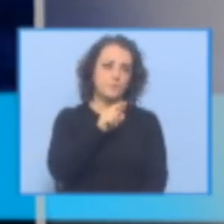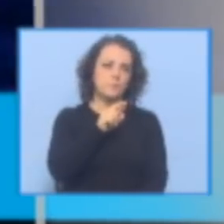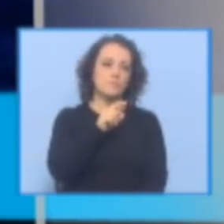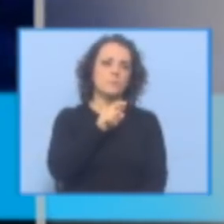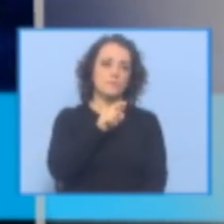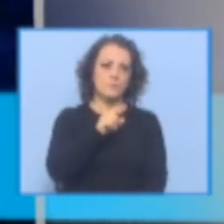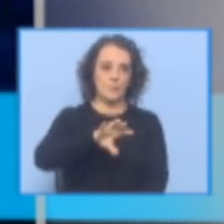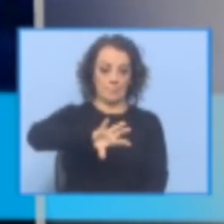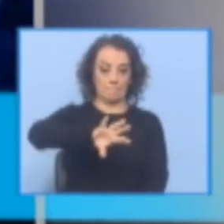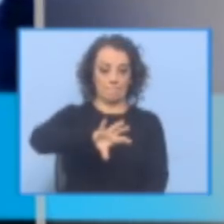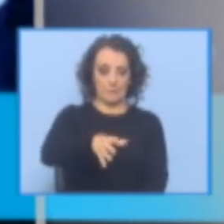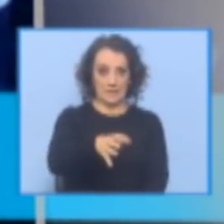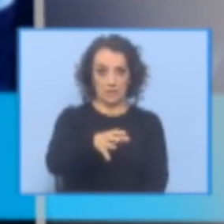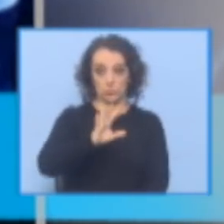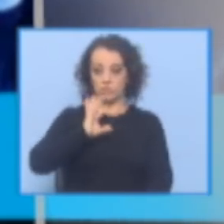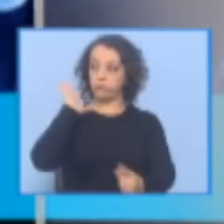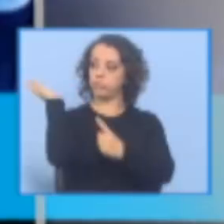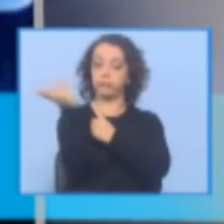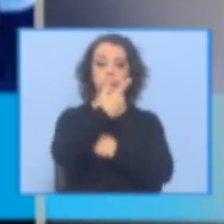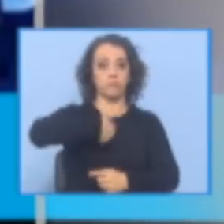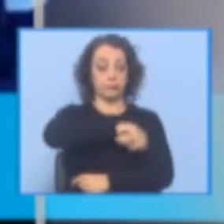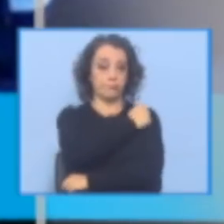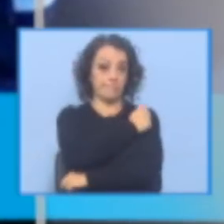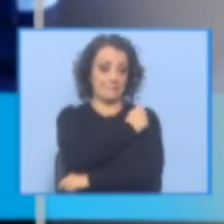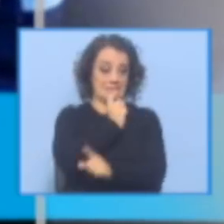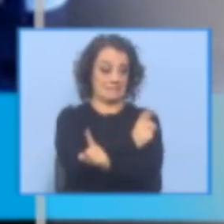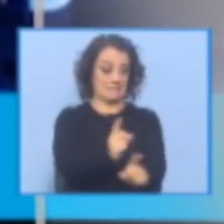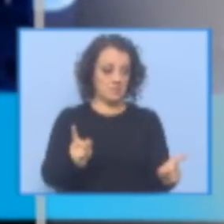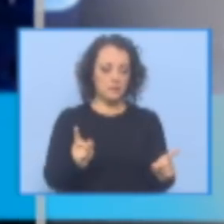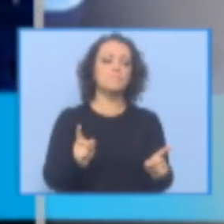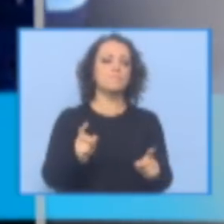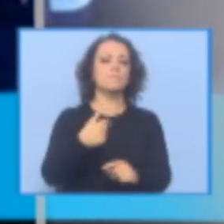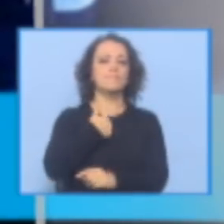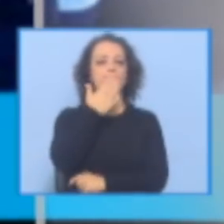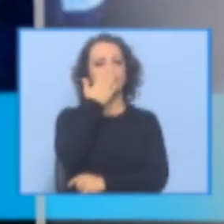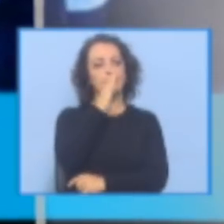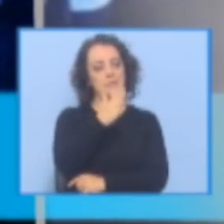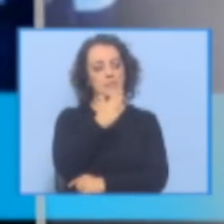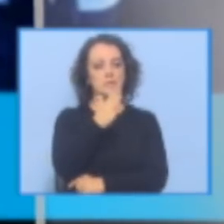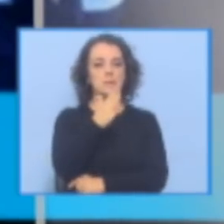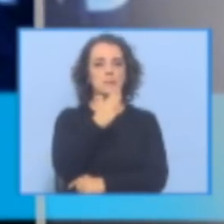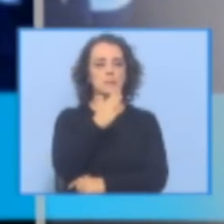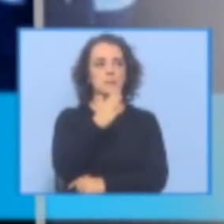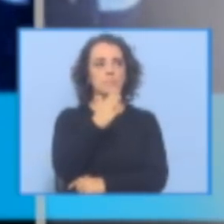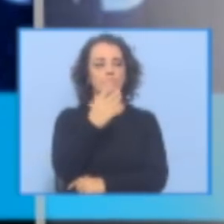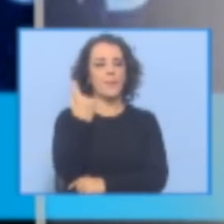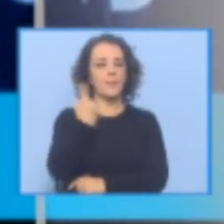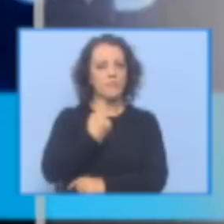o país em que vivemos, para o meio em que vivemos, eu acho que aqui o grande contributo que devia fazer